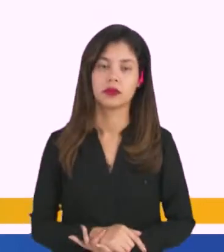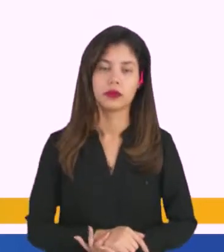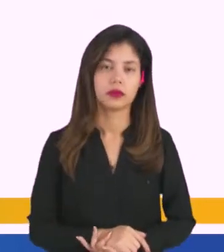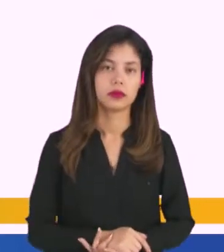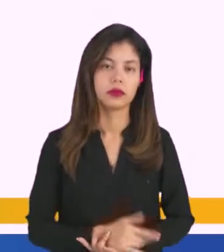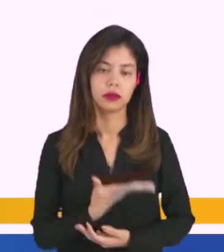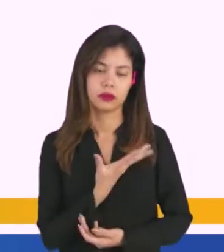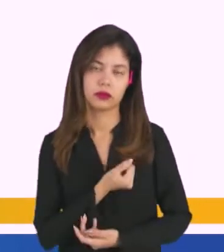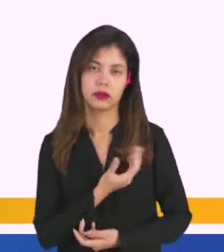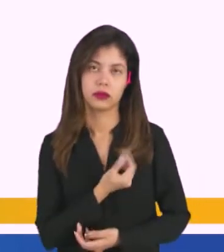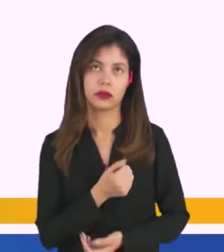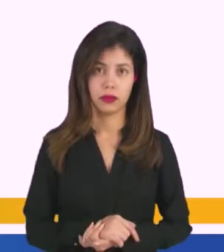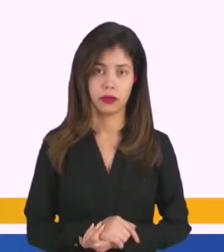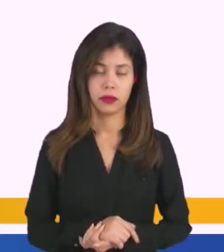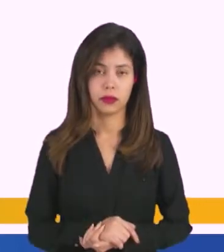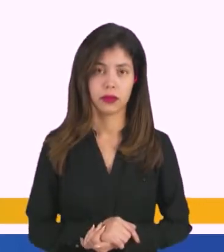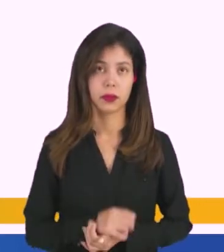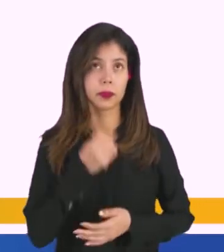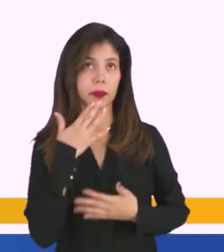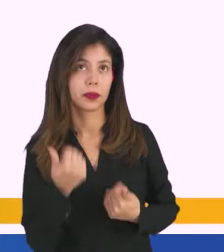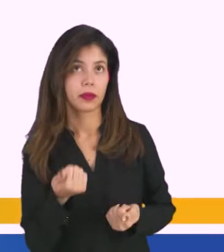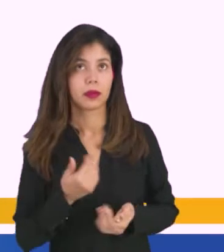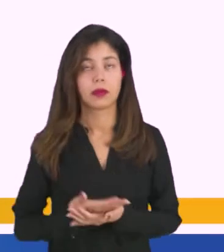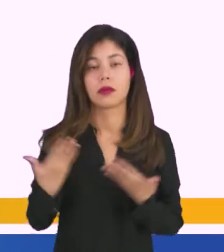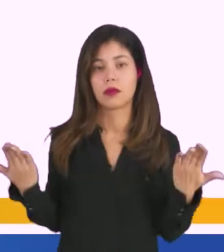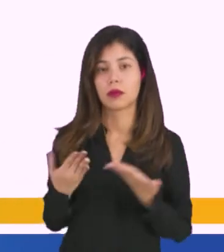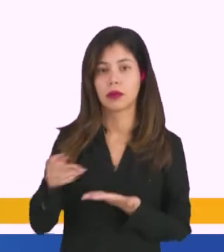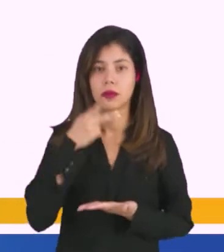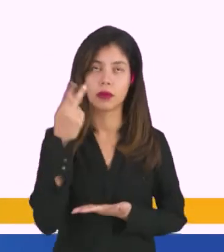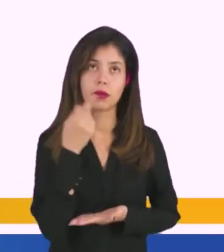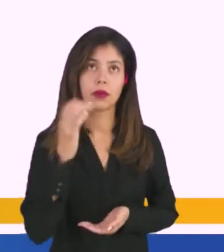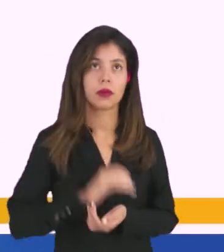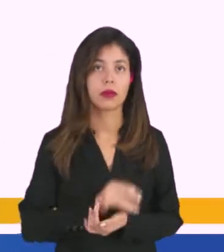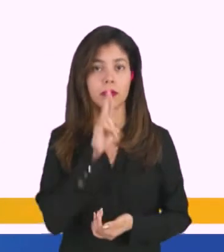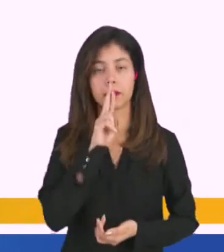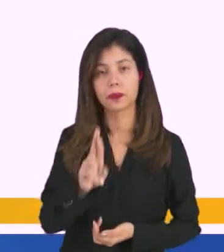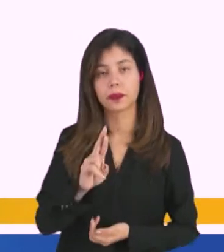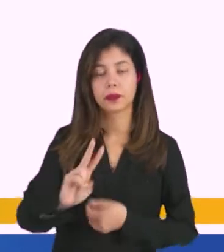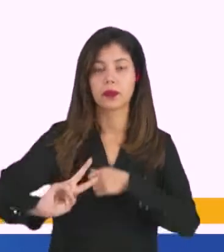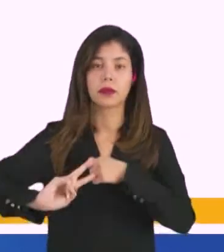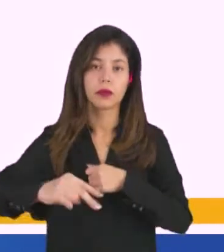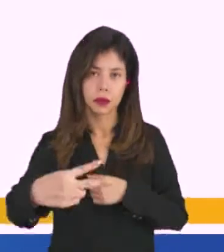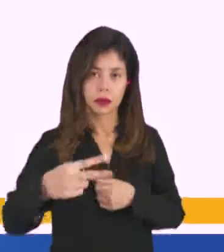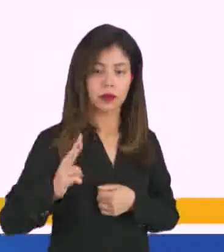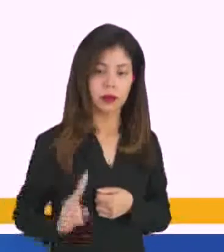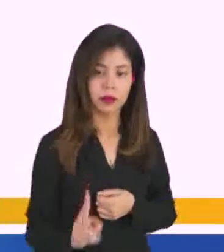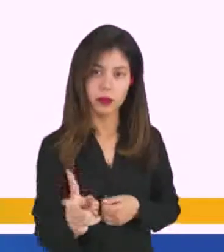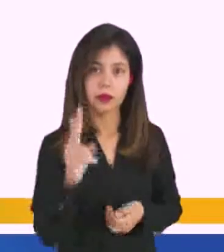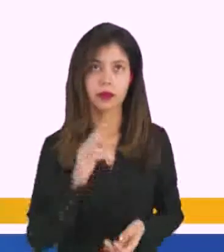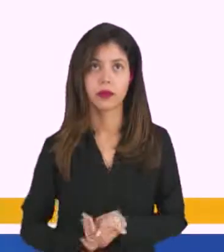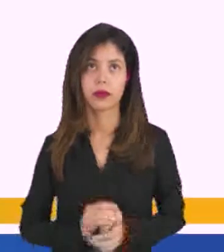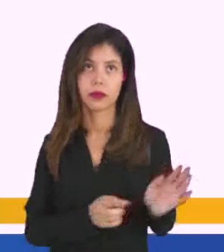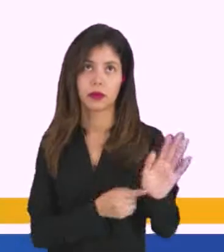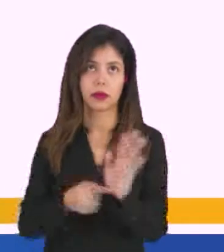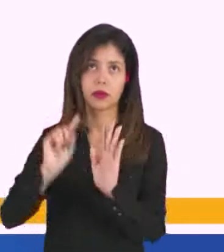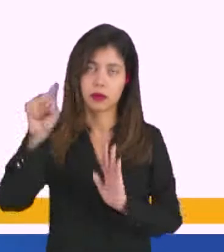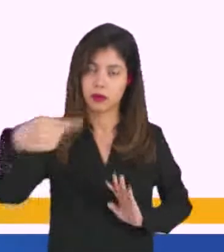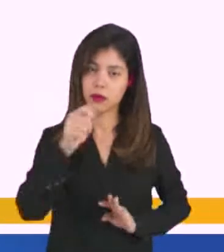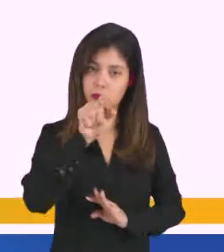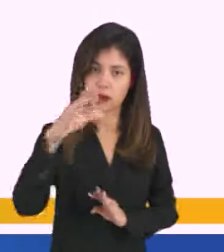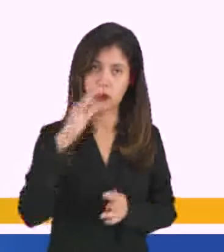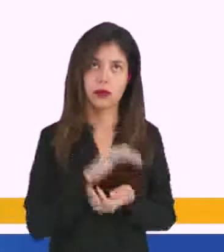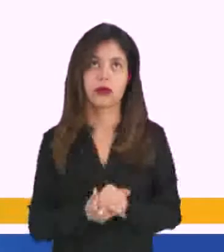né, que são os números. Muito bem, então vamos falar agora sobre cálculo de frequência, né? Após a classificação que